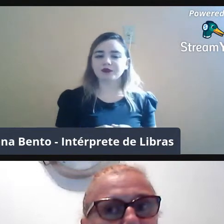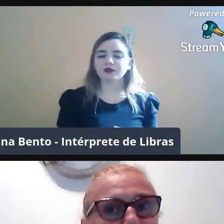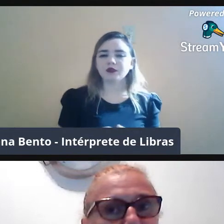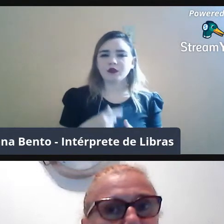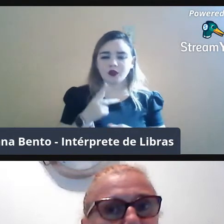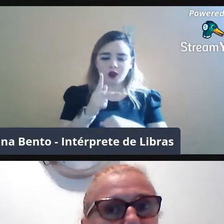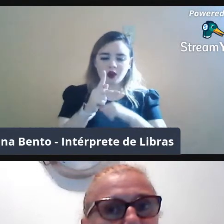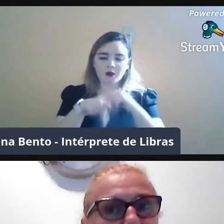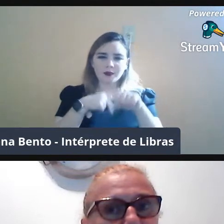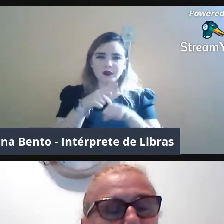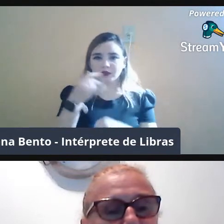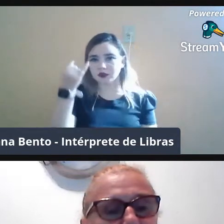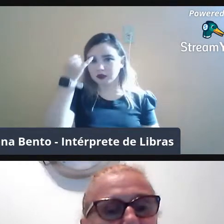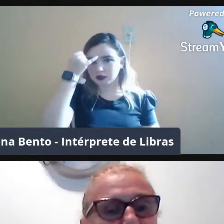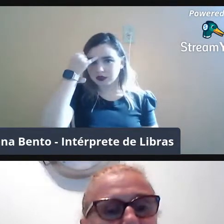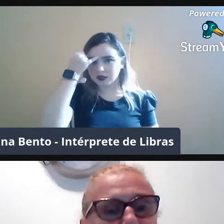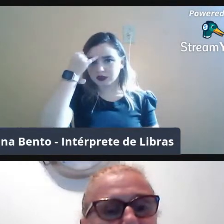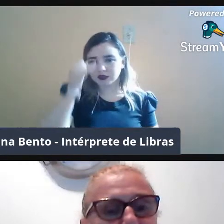muito